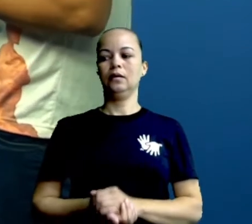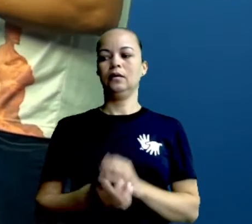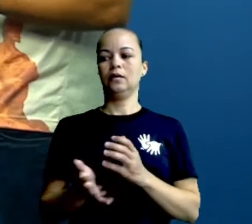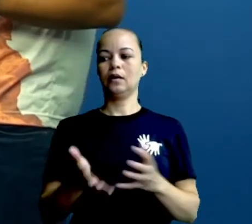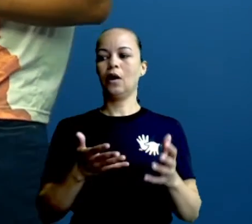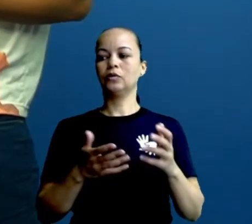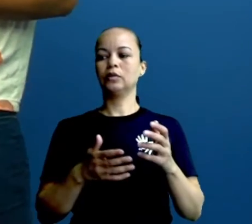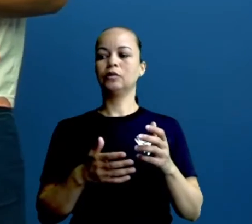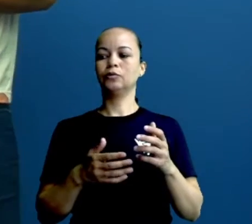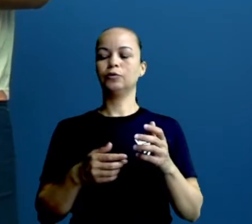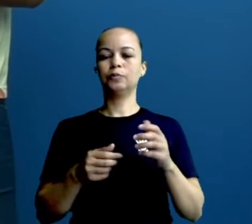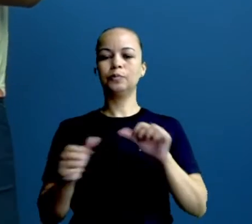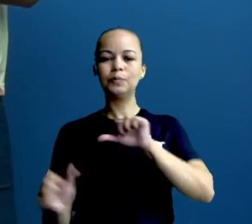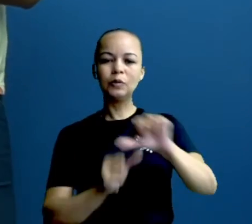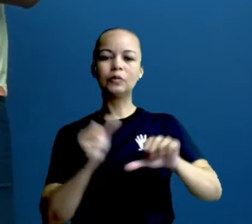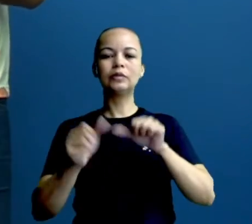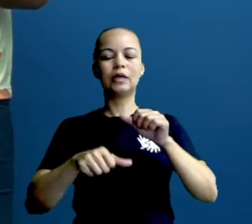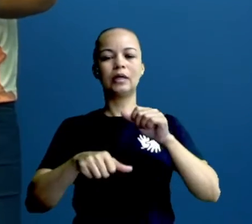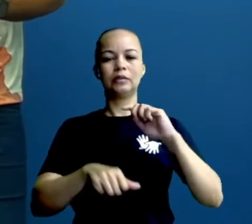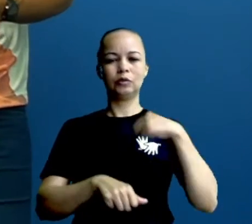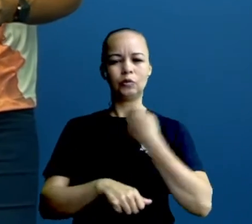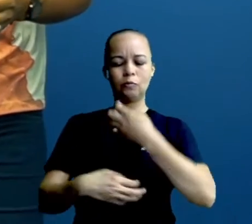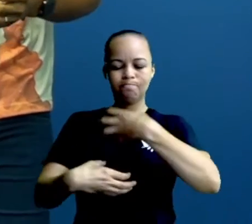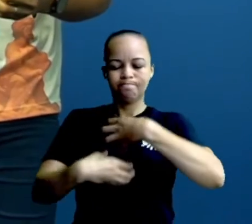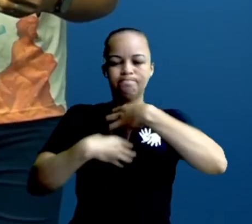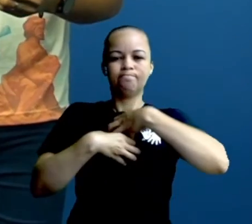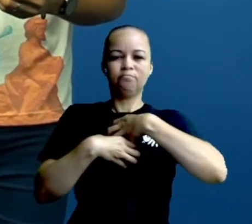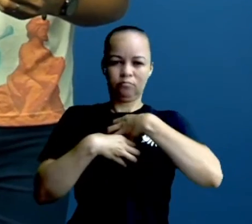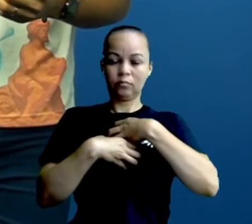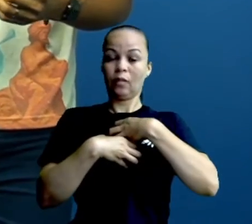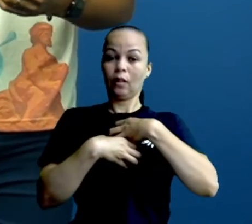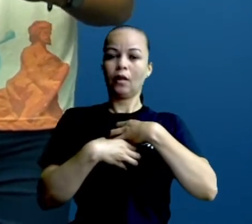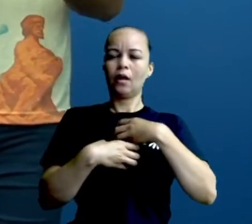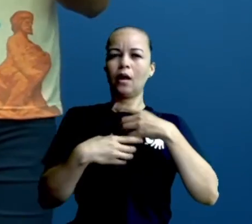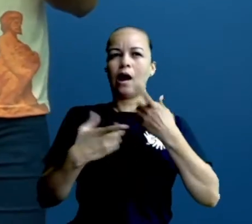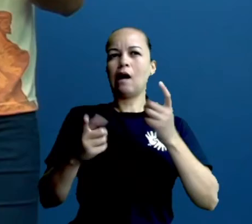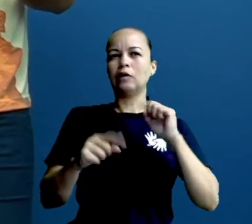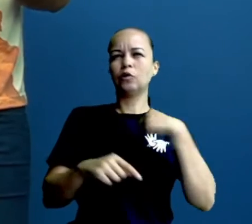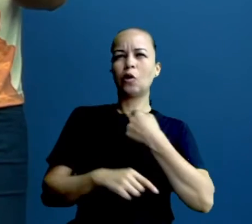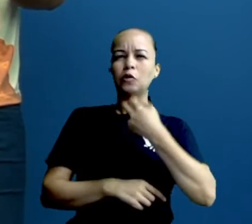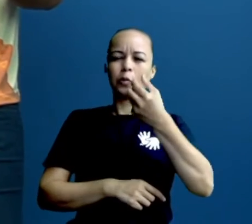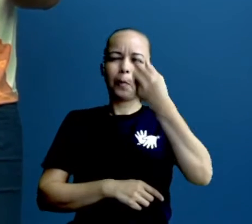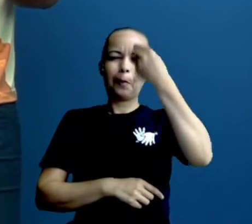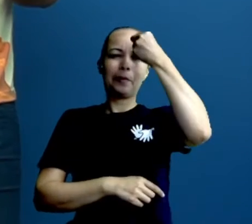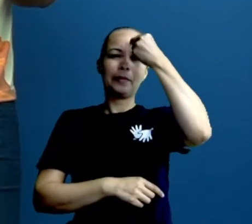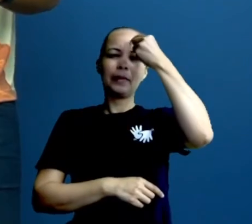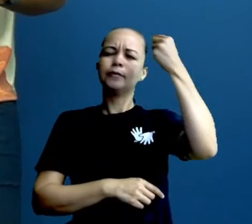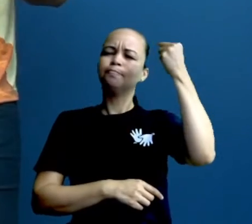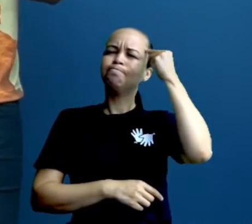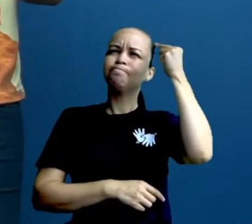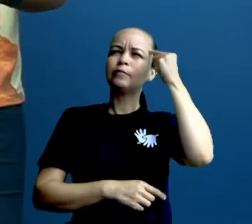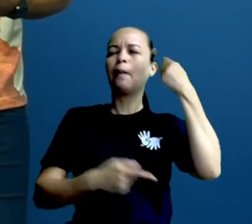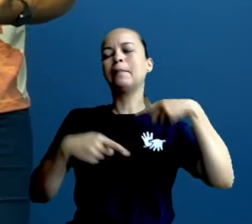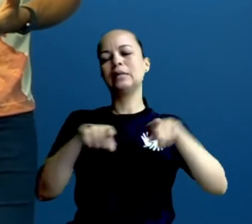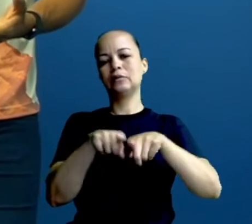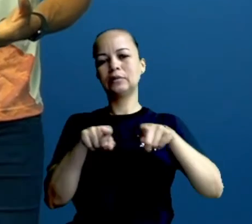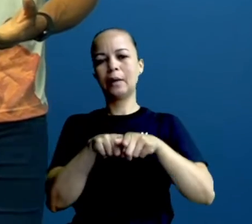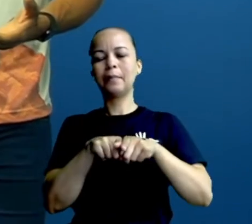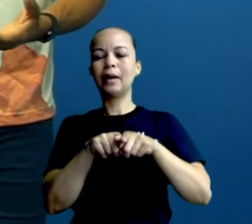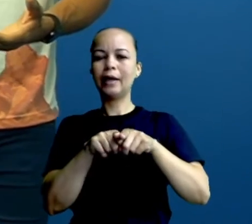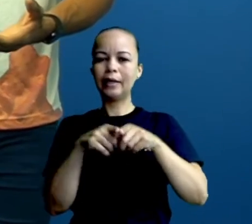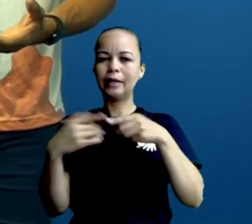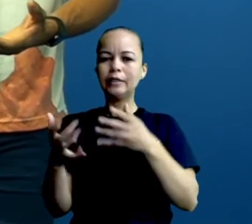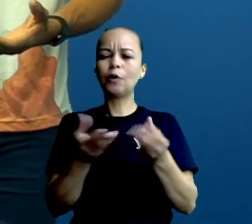mudanças nos nossos sentimentos, nos nossos pensamentos e nas atitudes